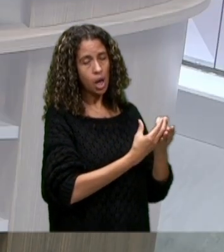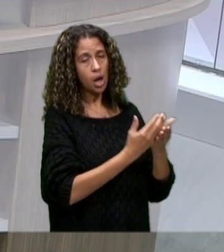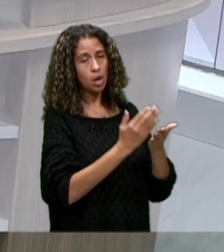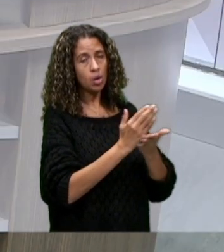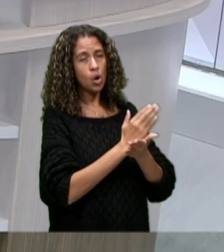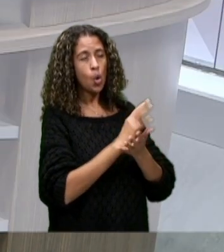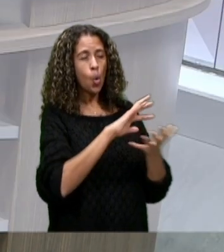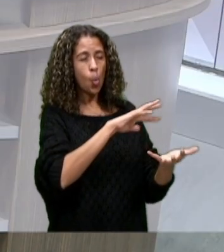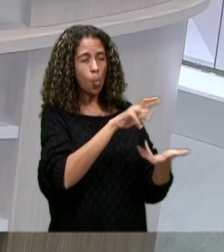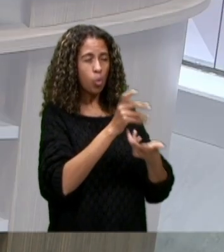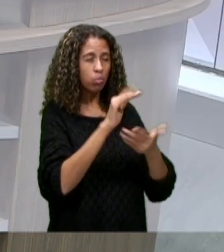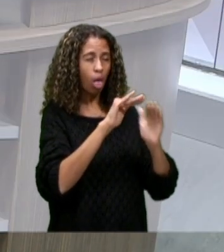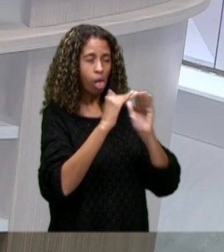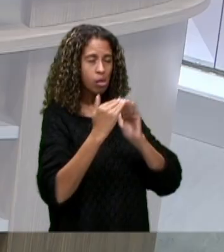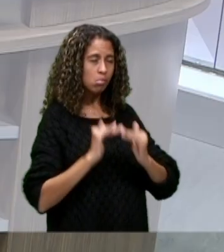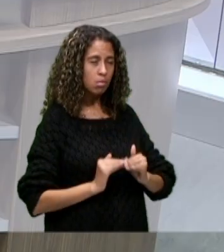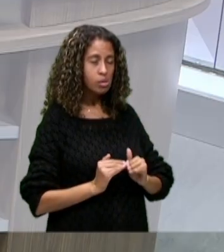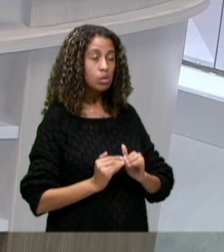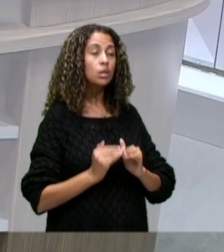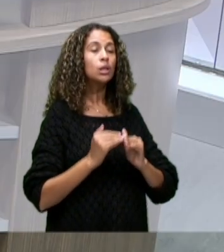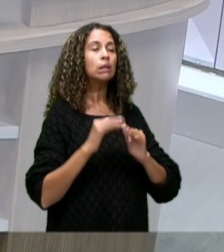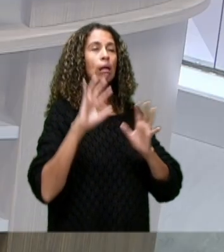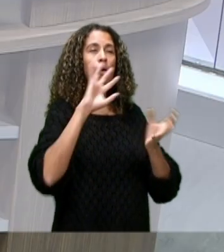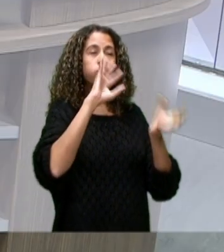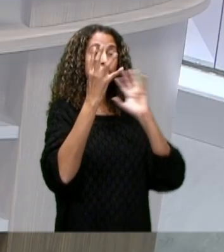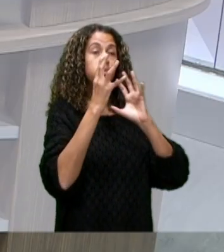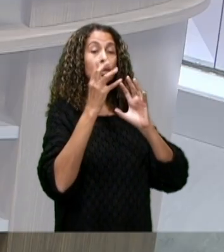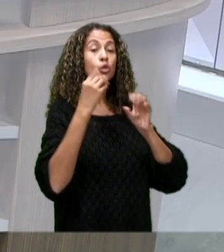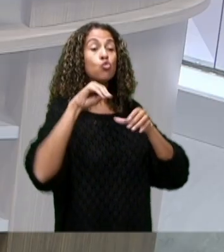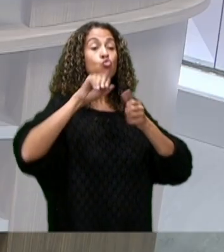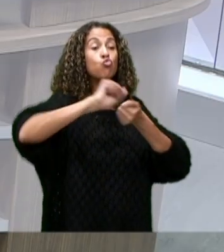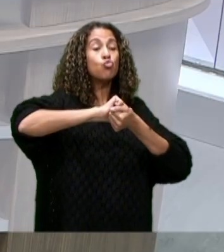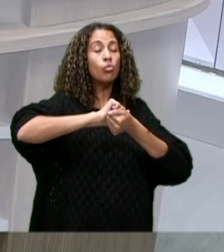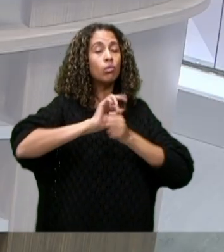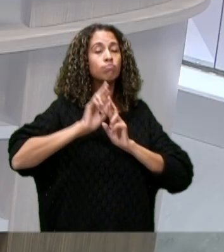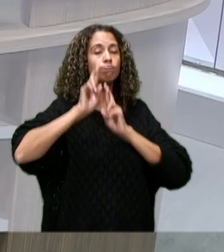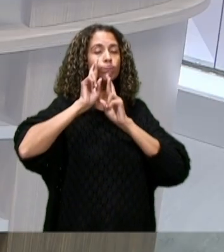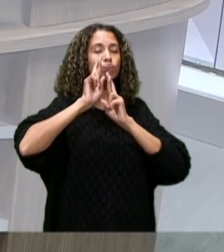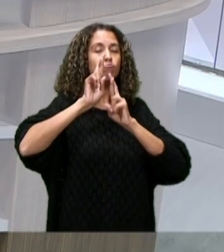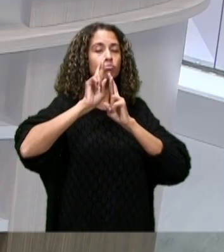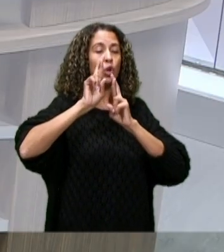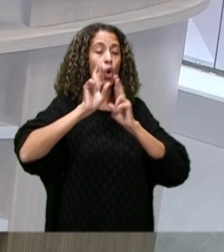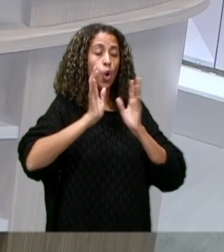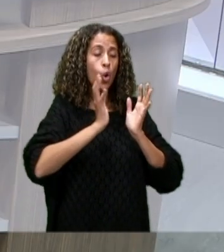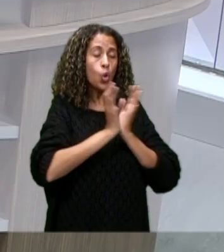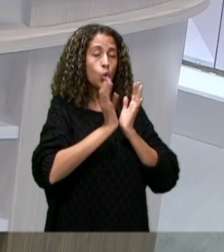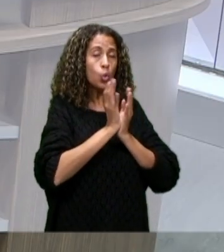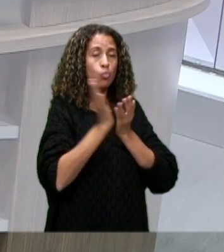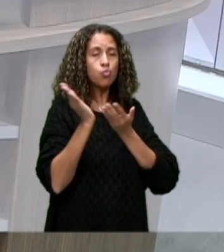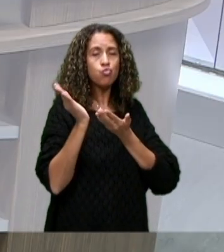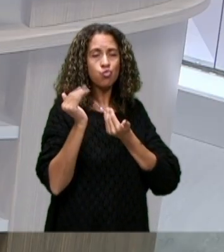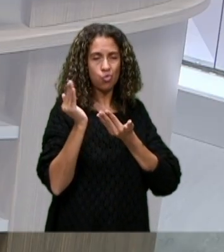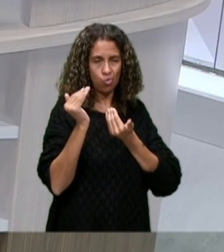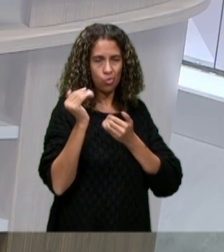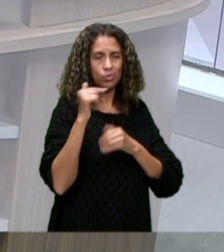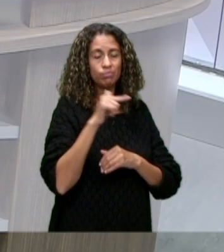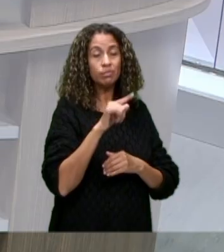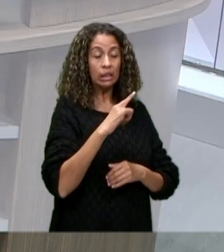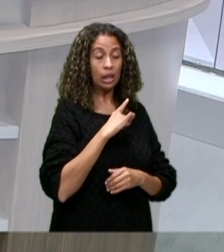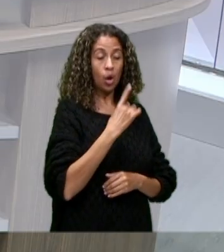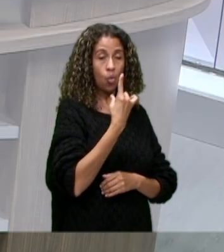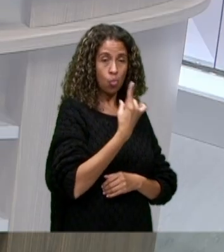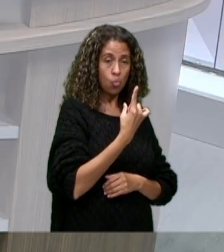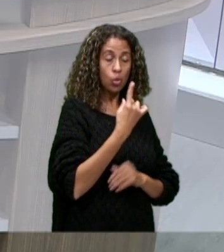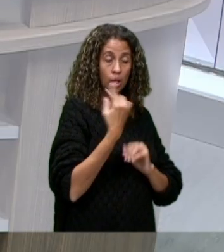catástrofe climática e a esperança. Tudo isso na perspectiva de um grupo de adolescentes. A gente vai colocar, tem um adolescente